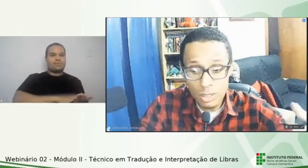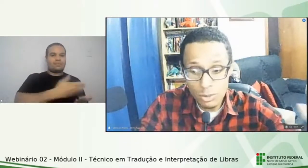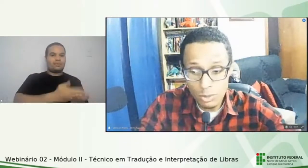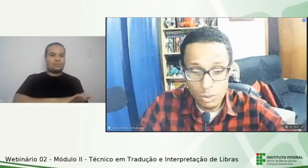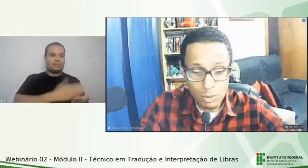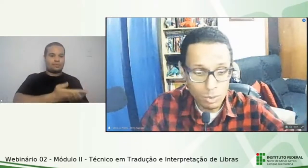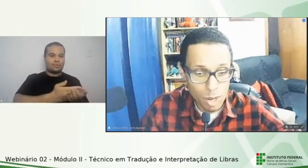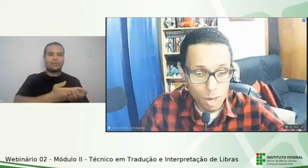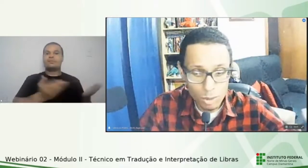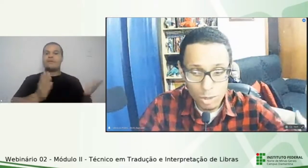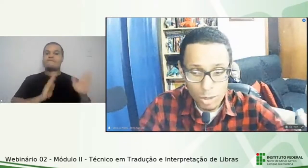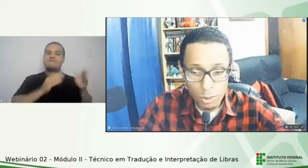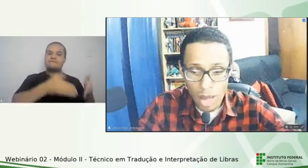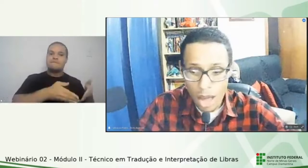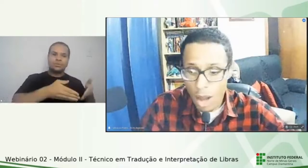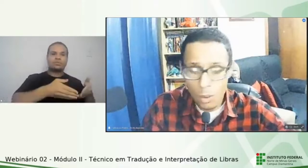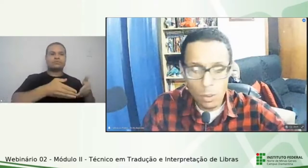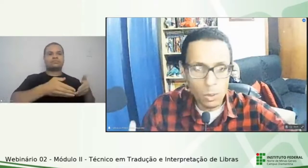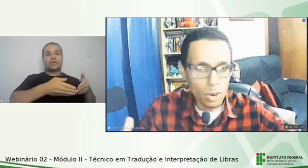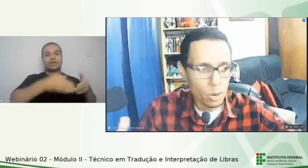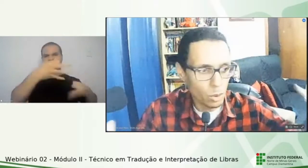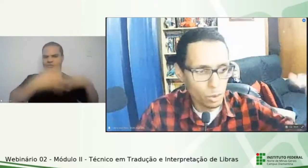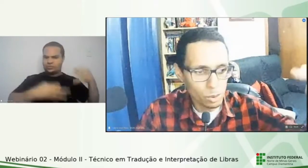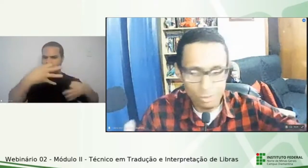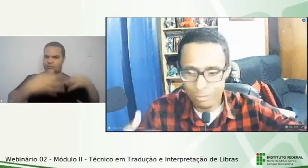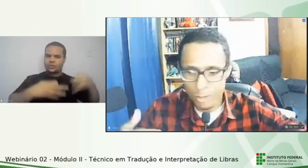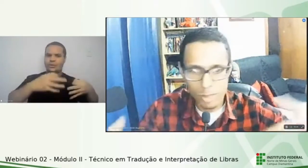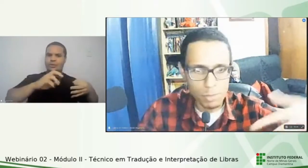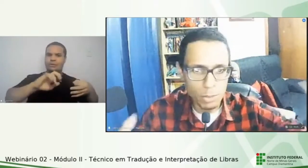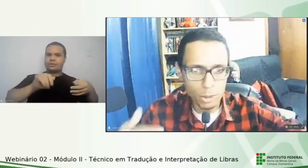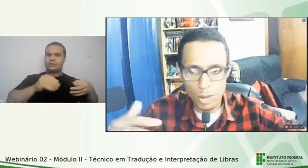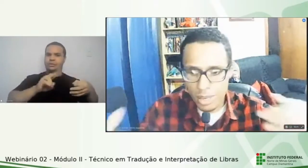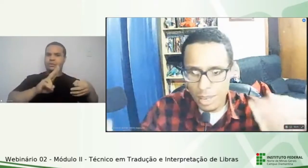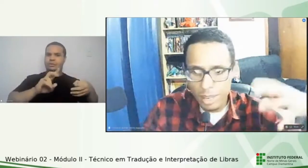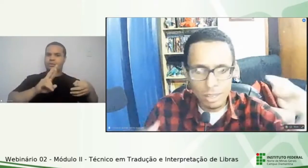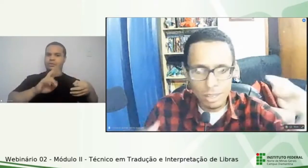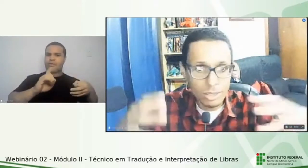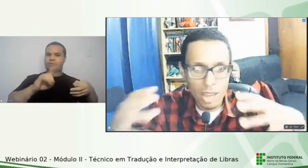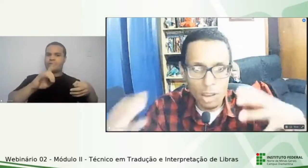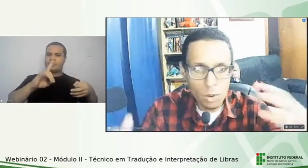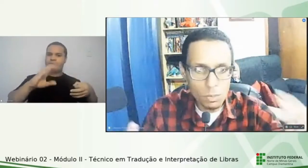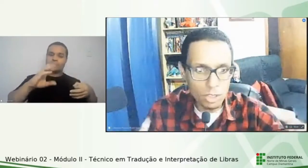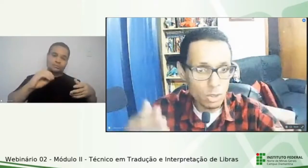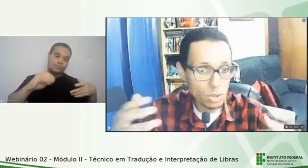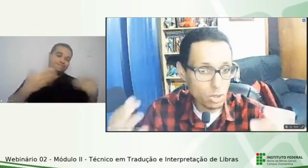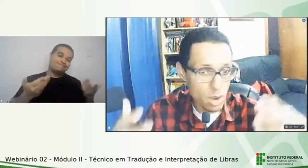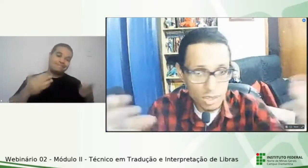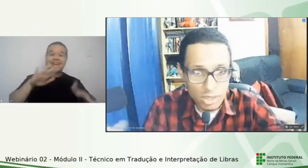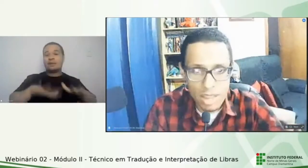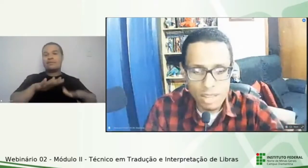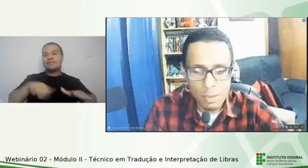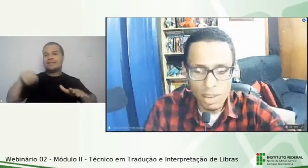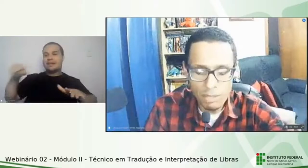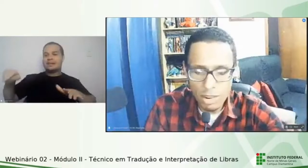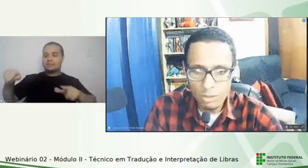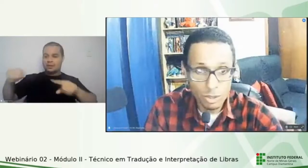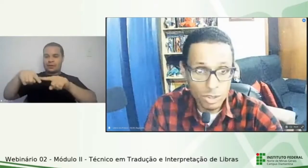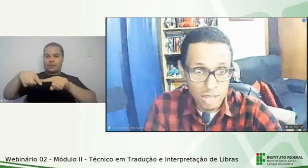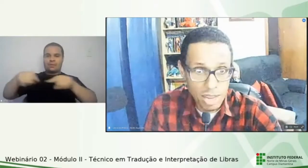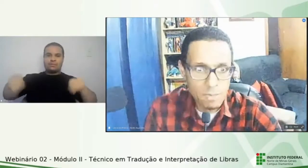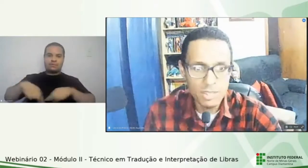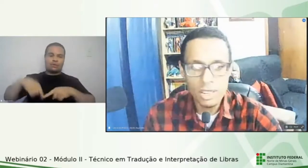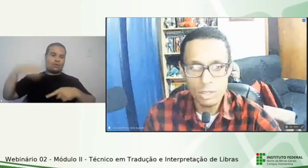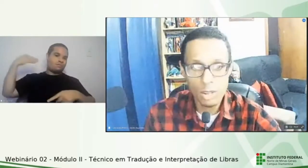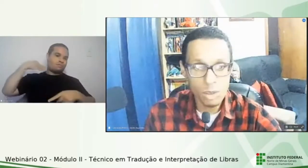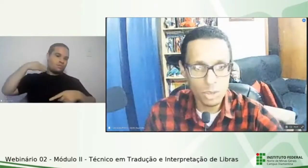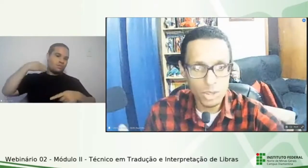que num tribunal ou na promotoria, sai algumas discussões e sai até palavrão. Você tem